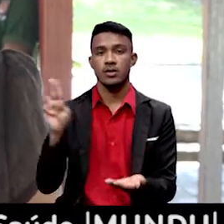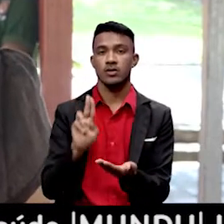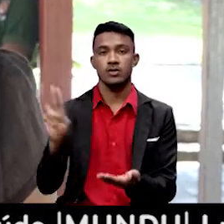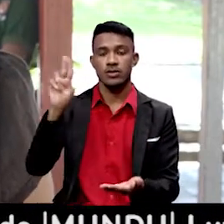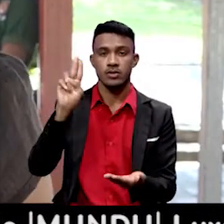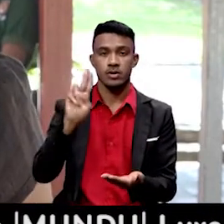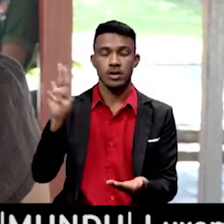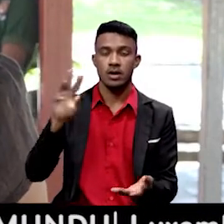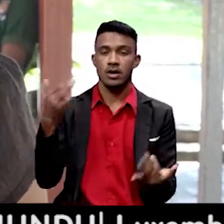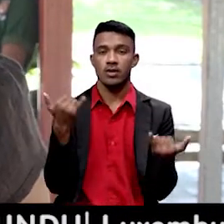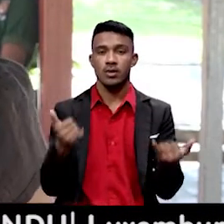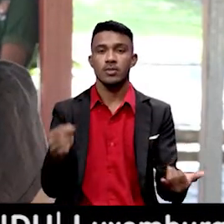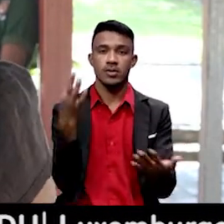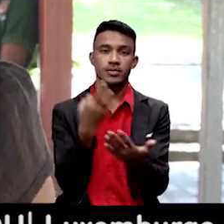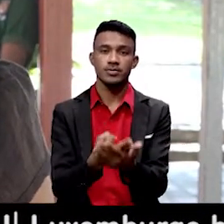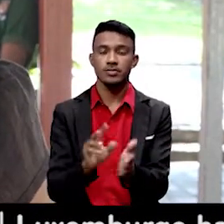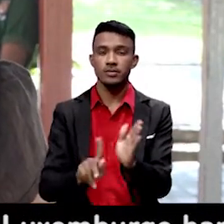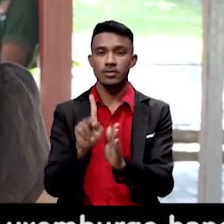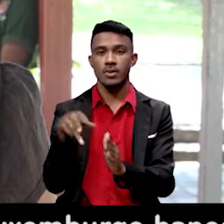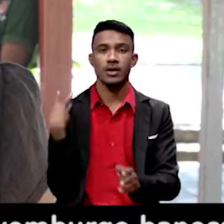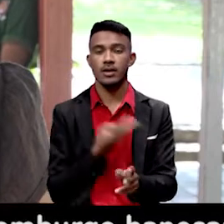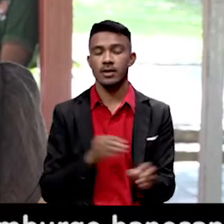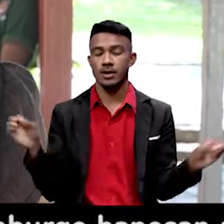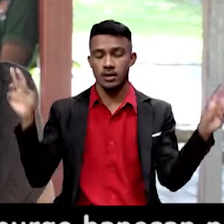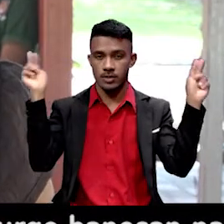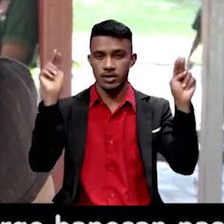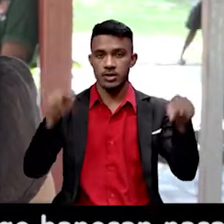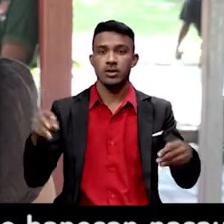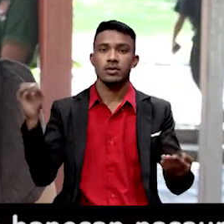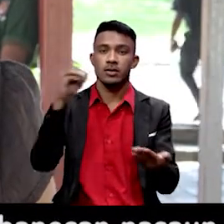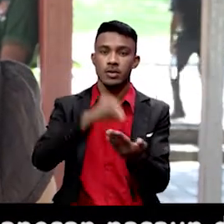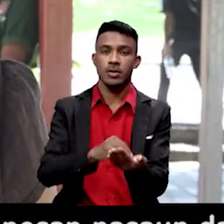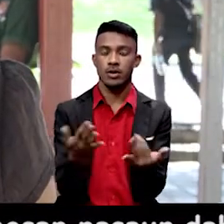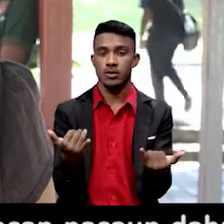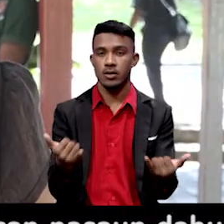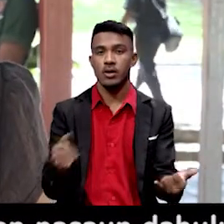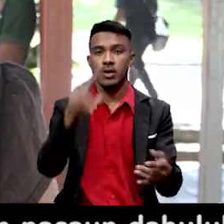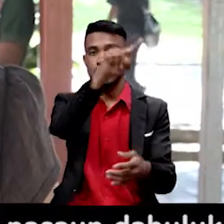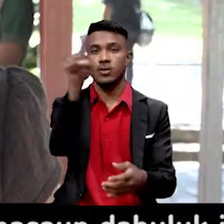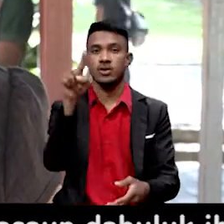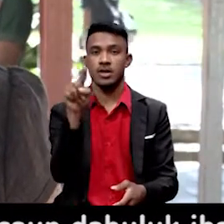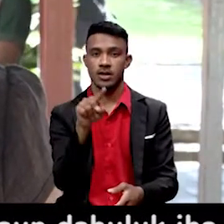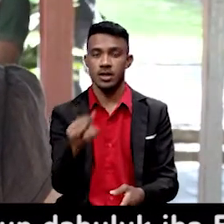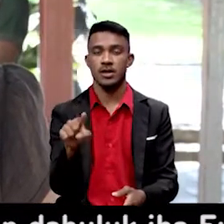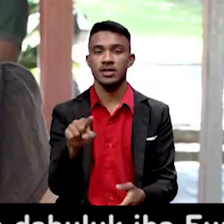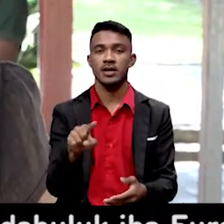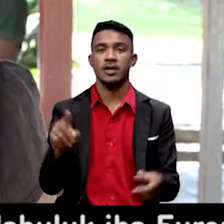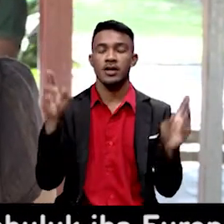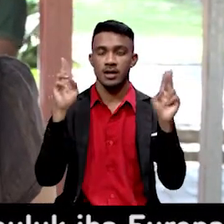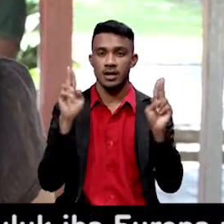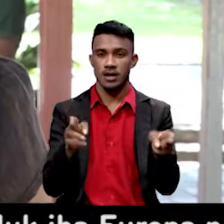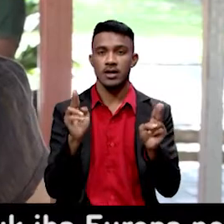programa então ita la precisa agora atu questiona kona ba percentagem ne execução tem que la laixa nessa